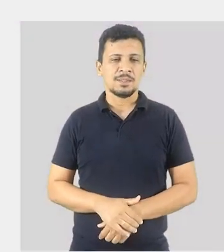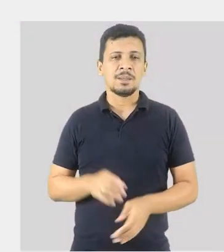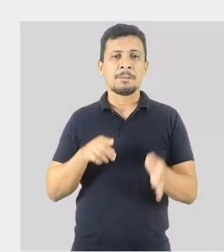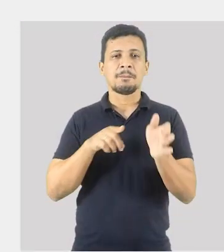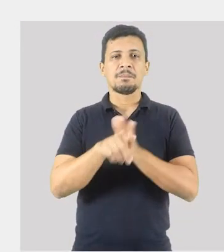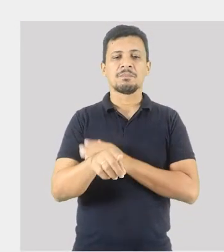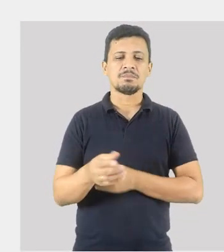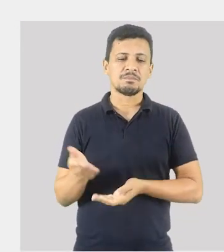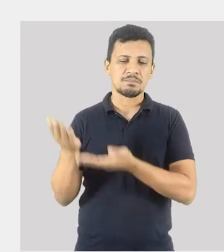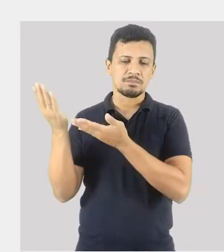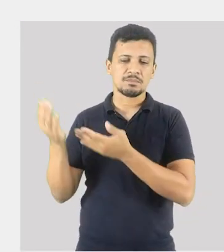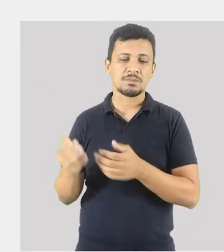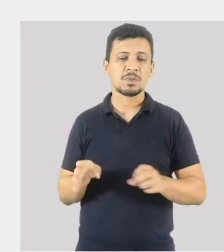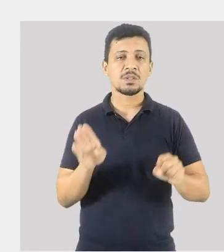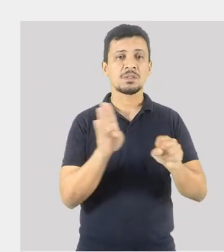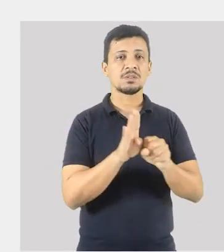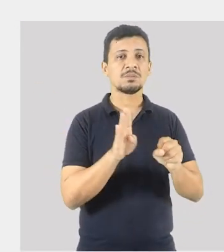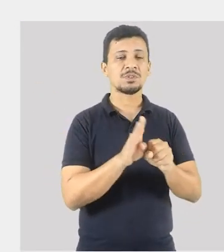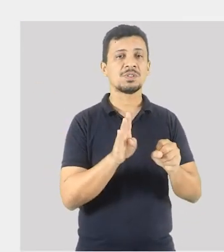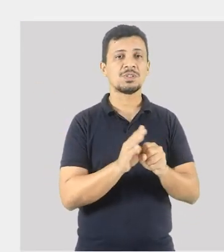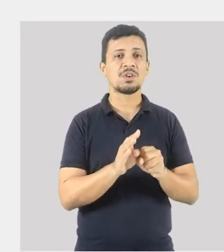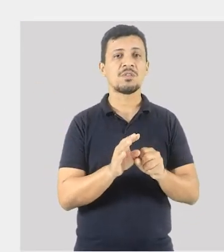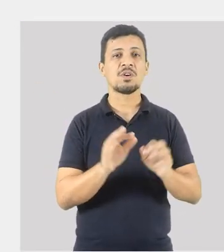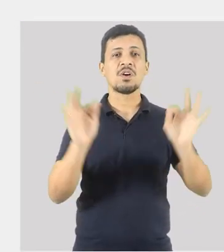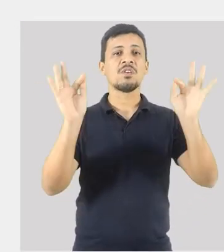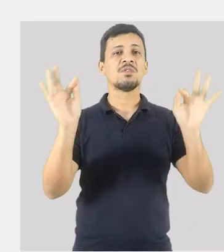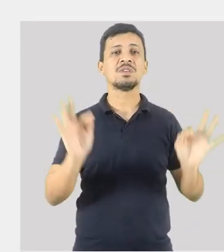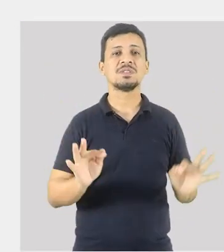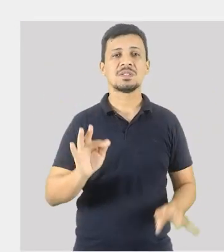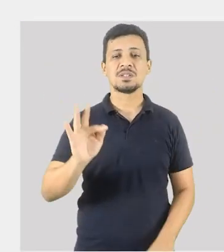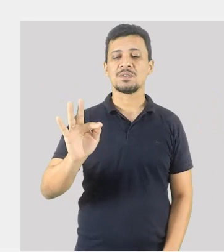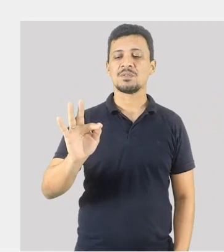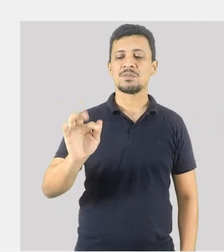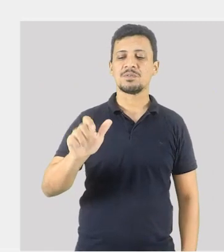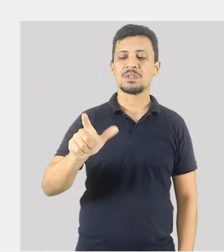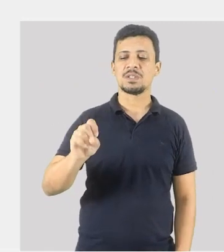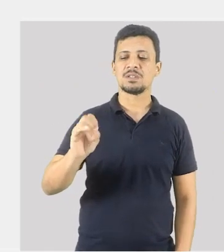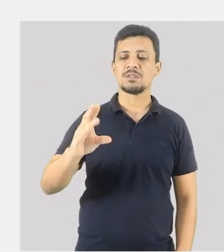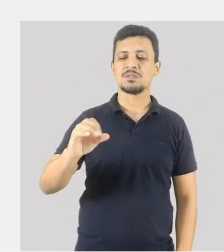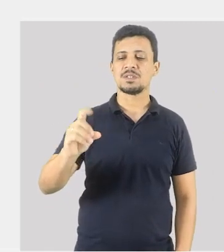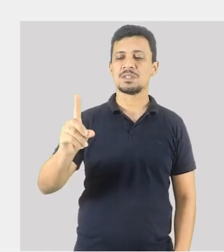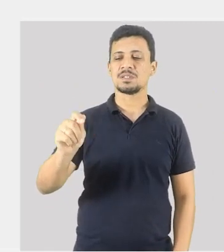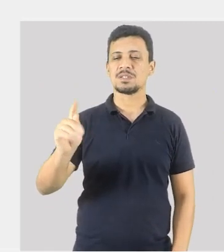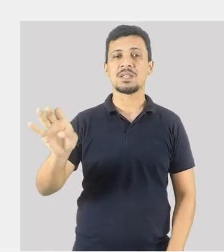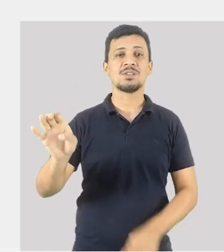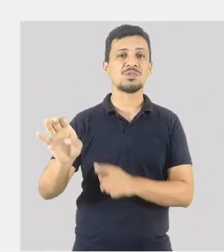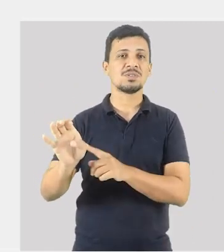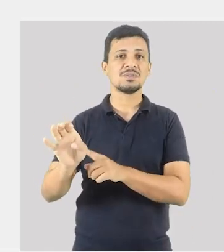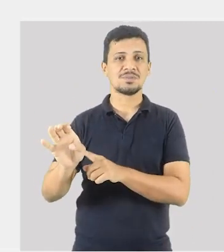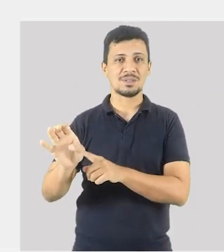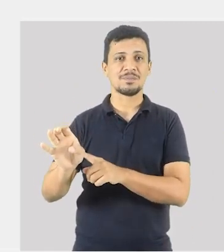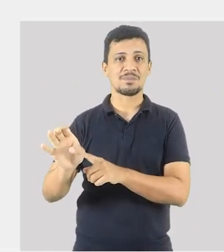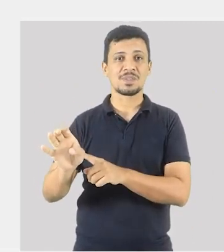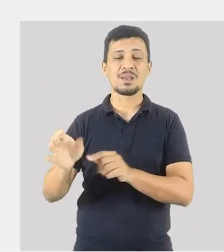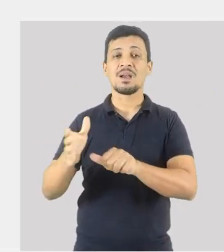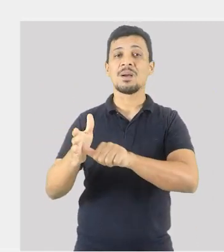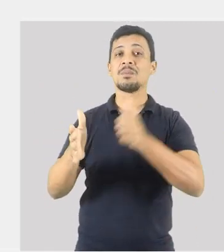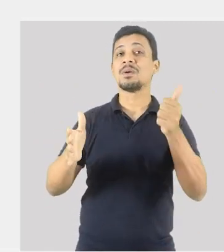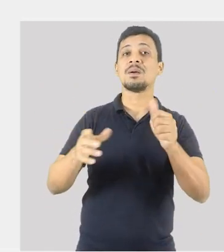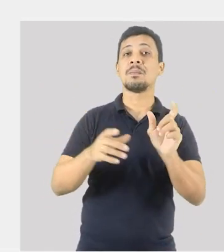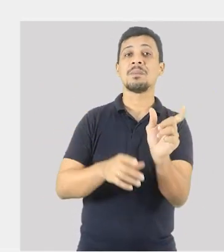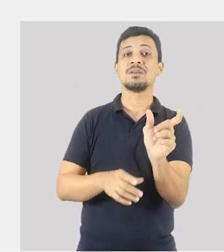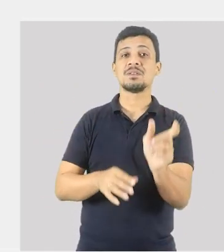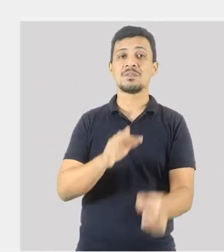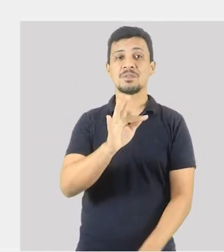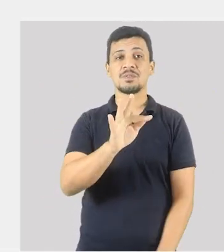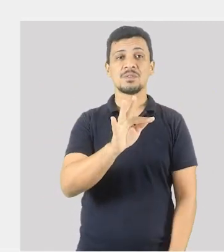nessa questão? O substantivo felicidade foi formado pelo processo de... Felicidade vem de feliz. Eu acrescentei